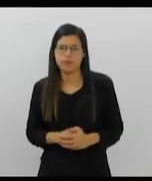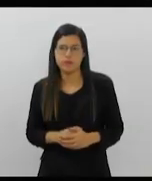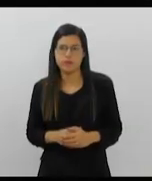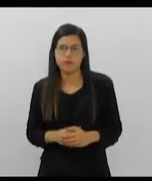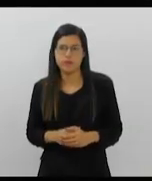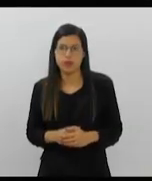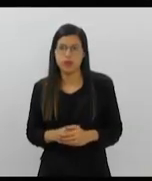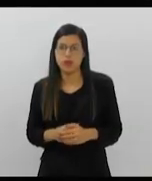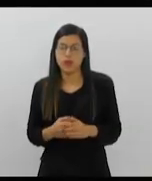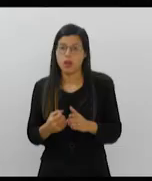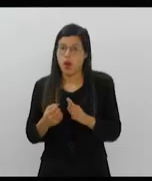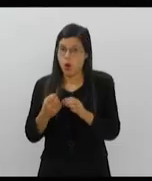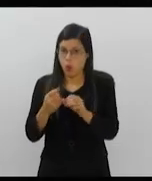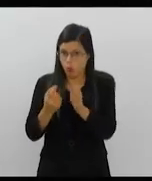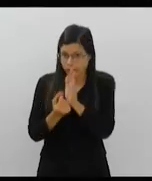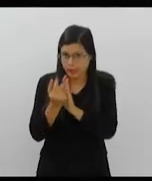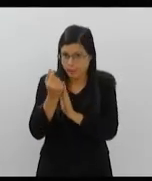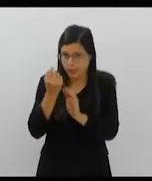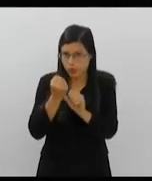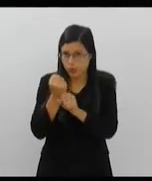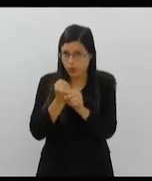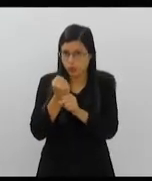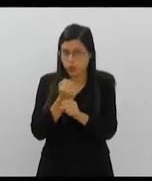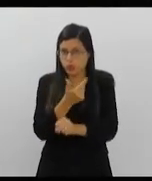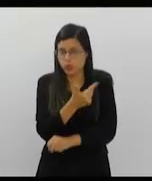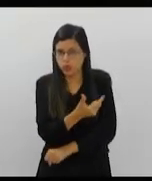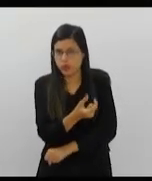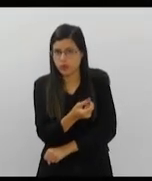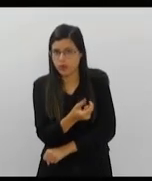para o orçamento de